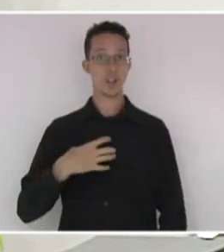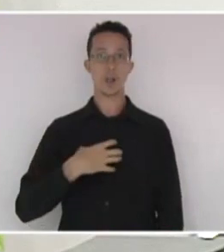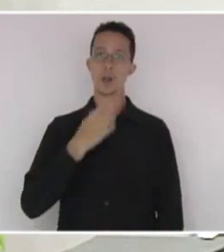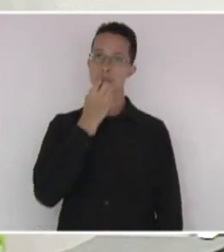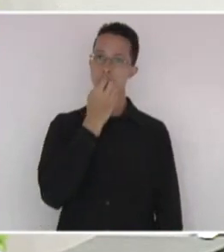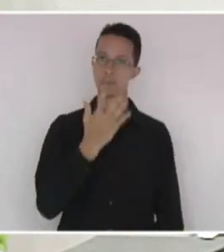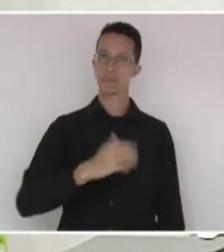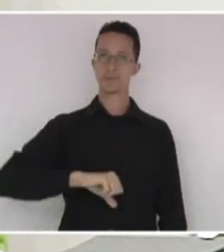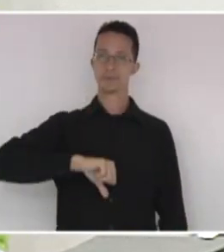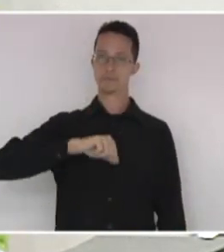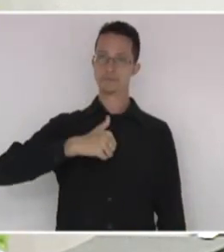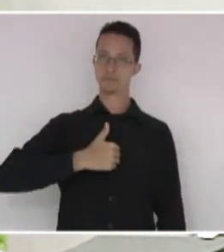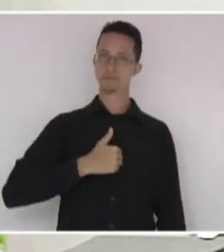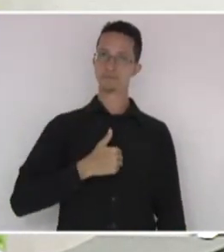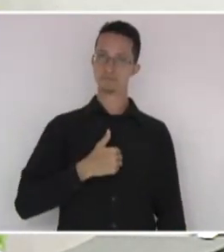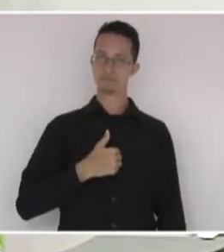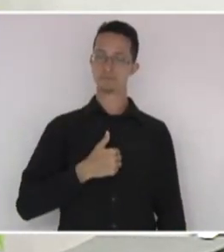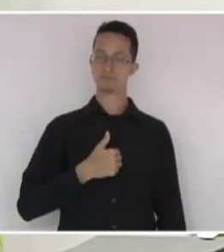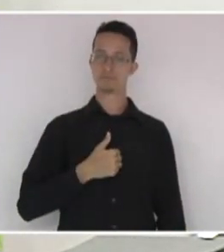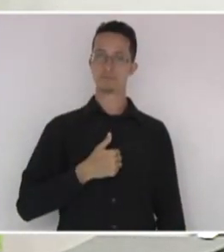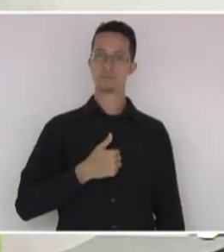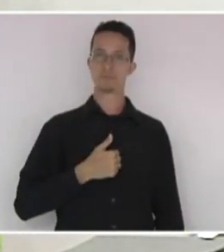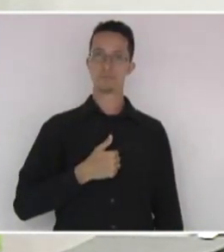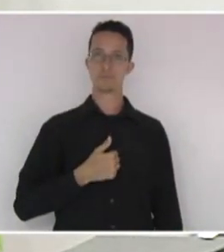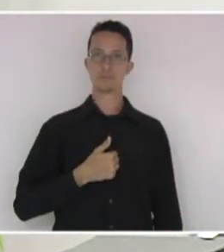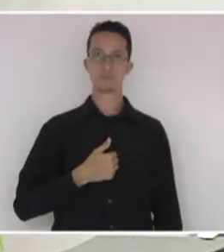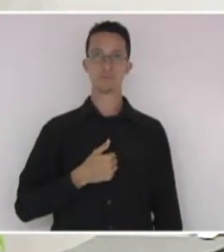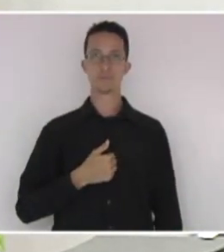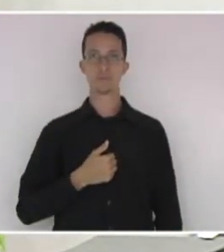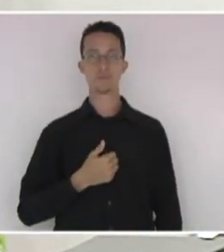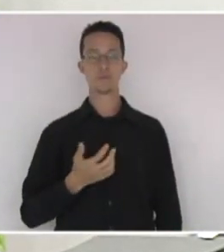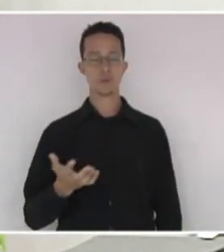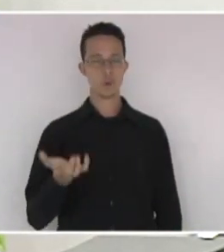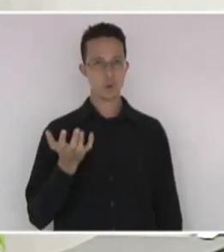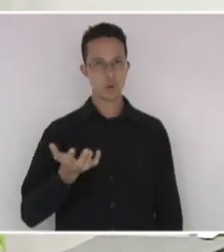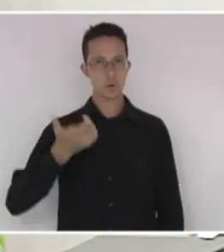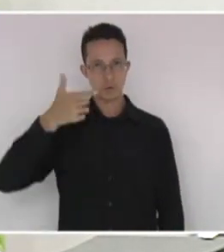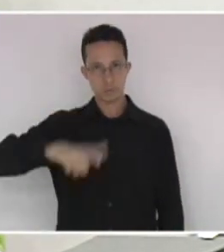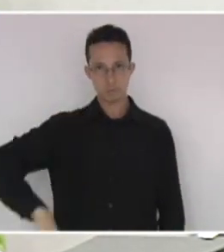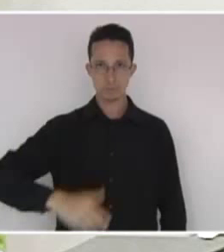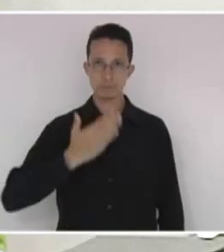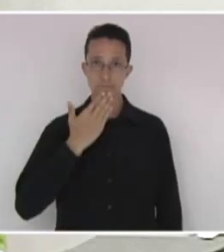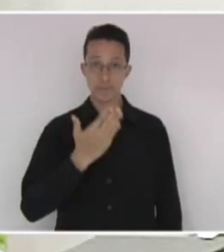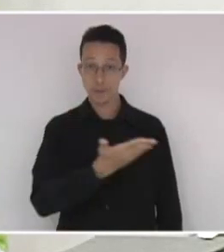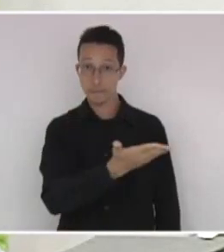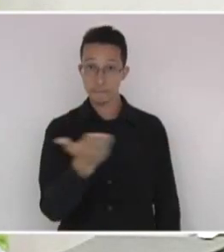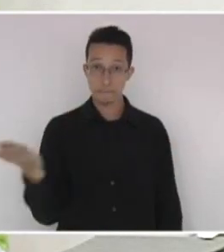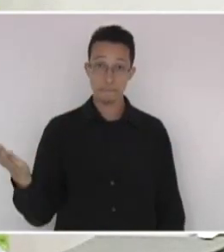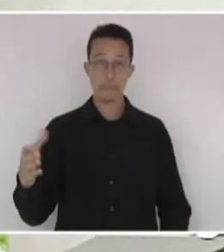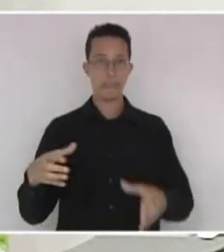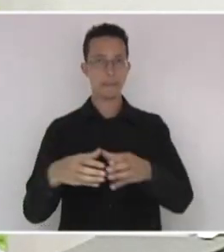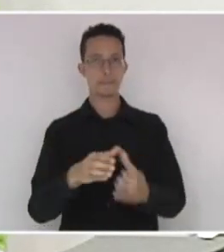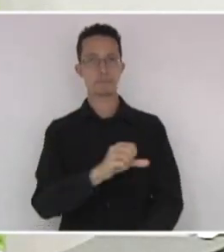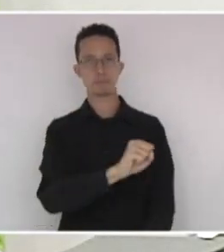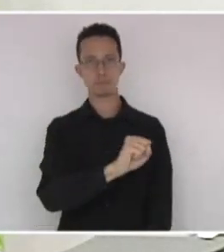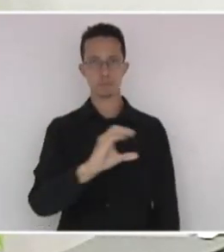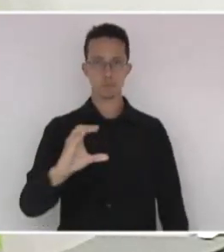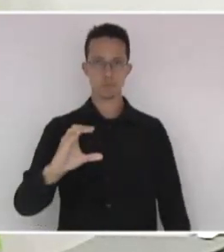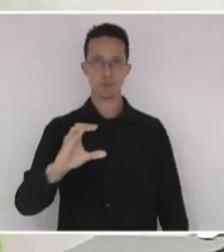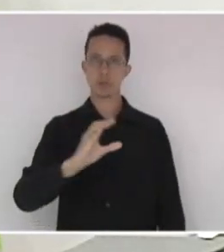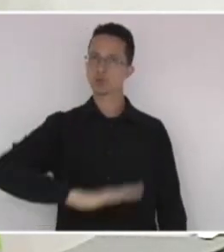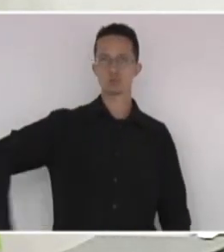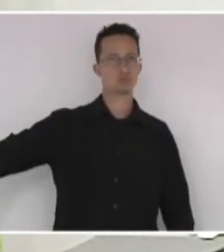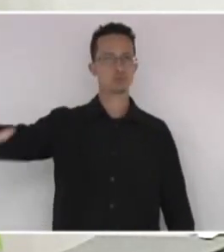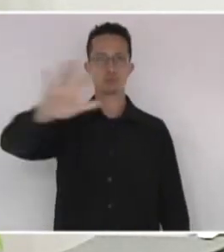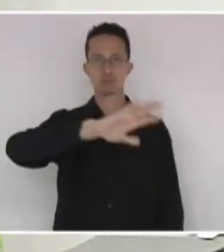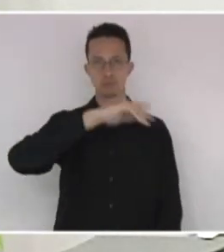combustível. E eu quero, mais uma vez aqui, pedir a todos os catarinenses, a todas as pessoas, vamos